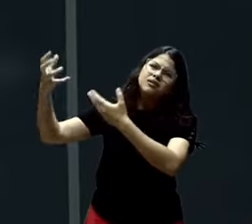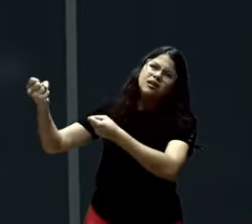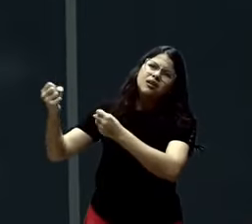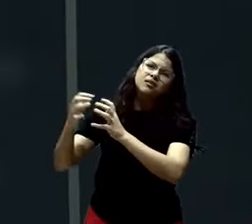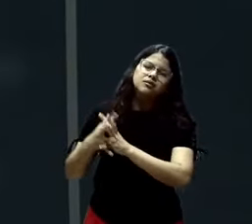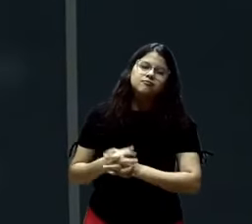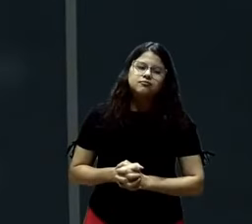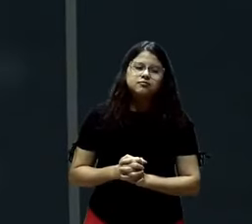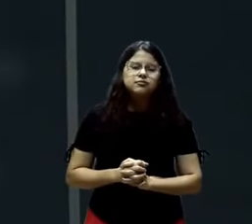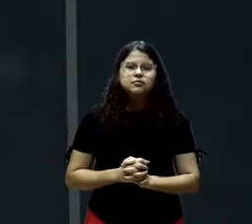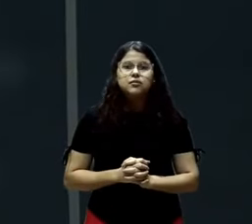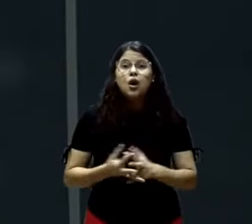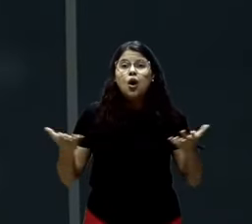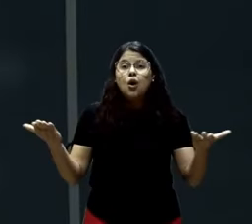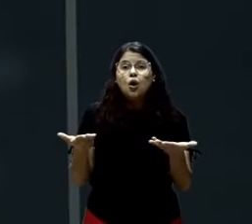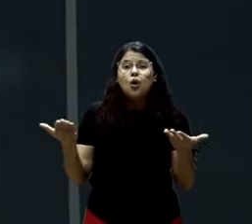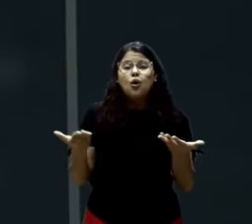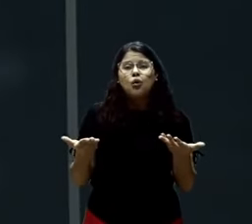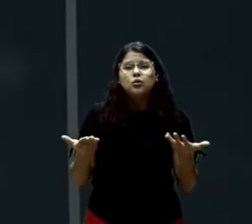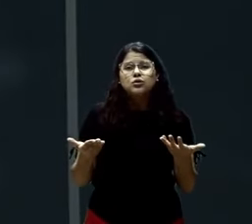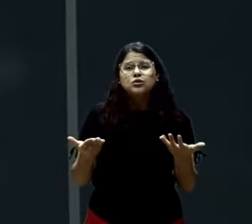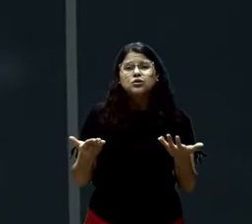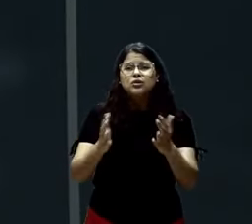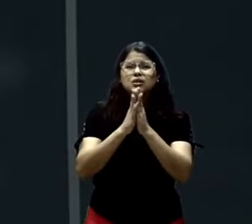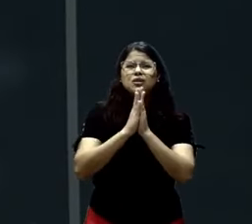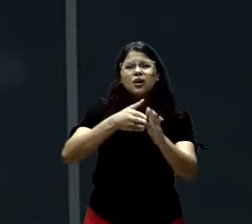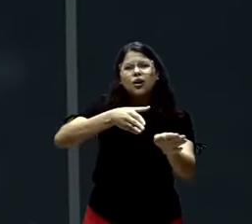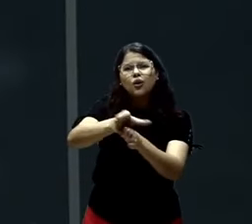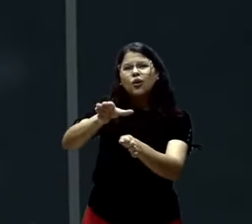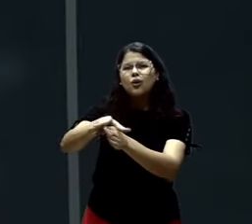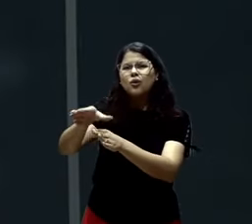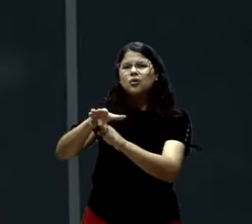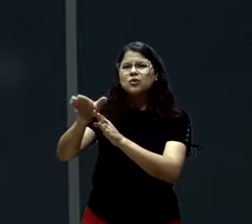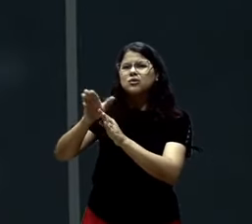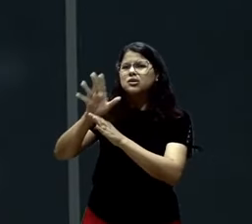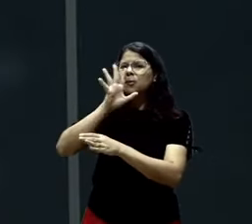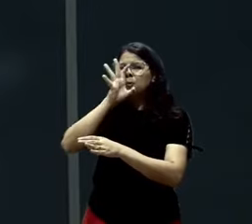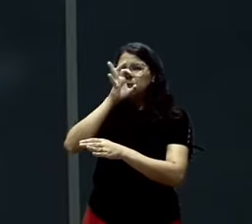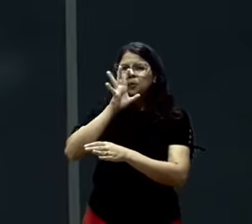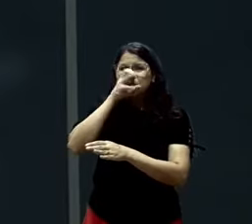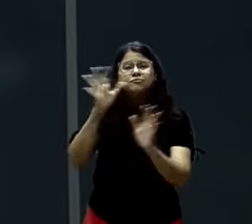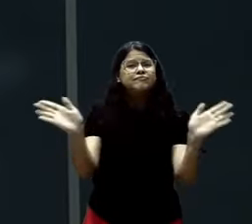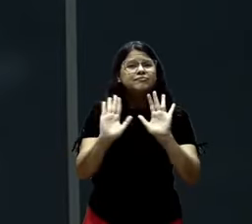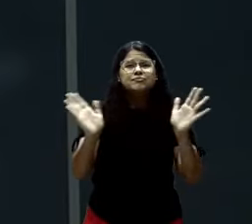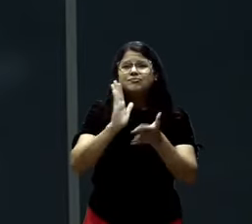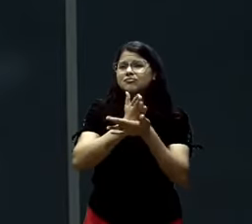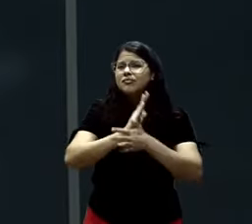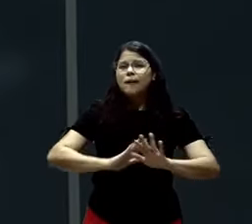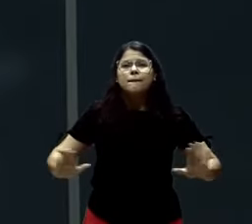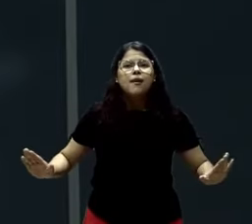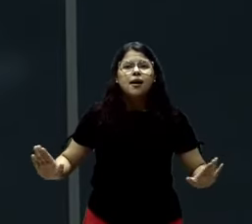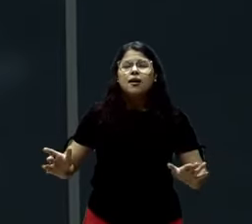A palavra dessa noite é essa. Não resista. Pare de dar desculpa. Se